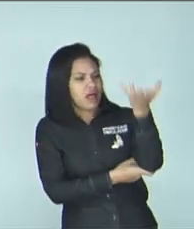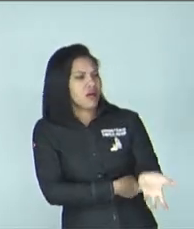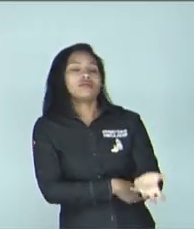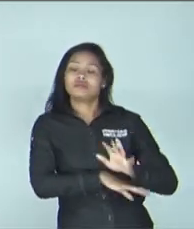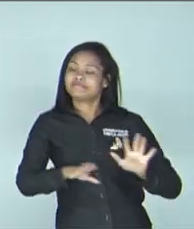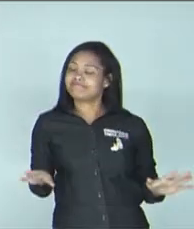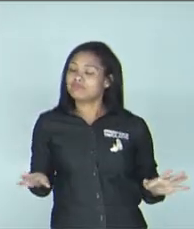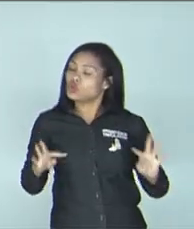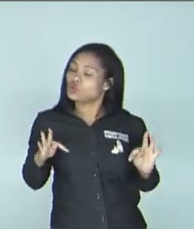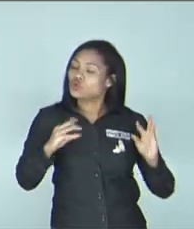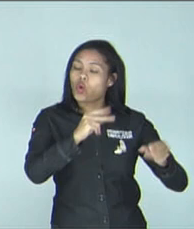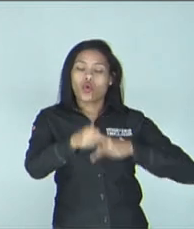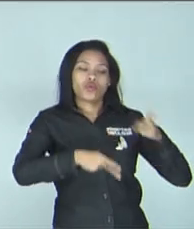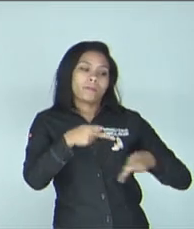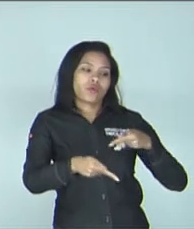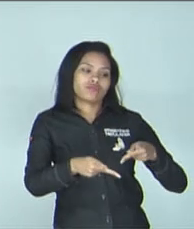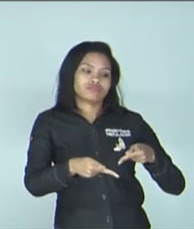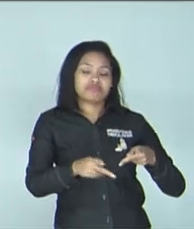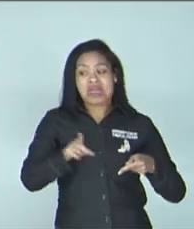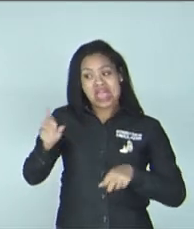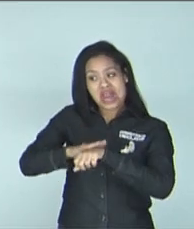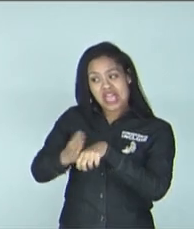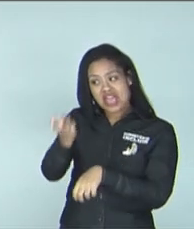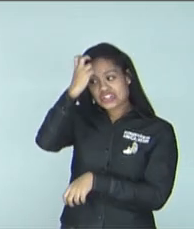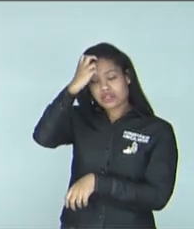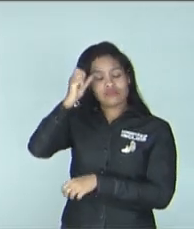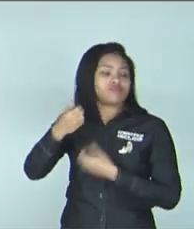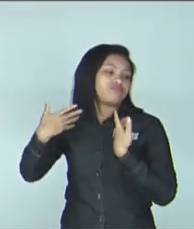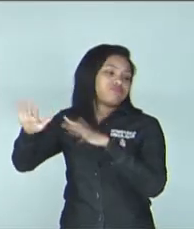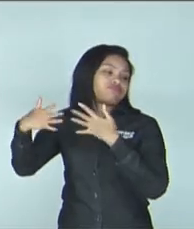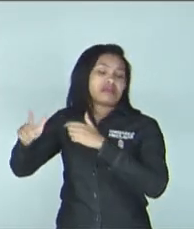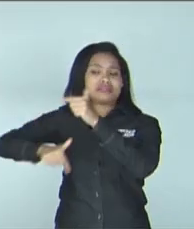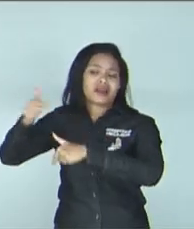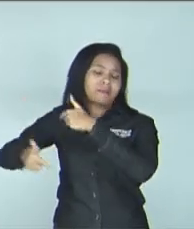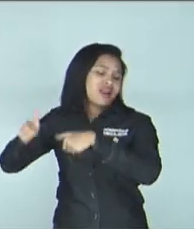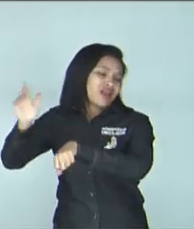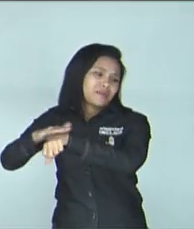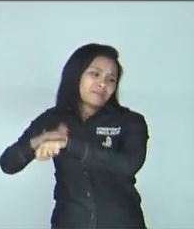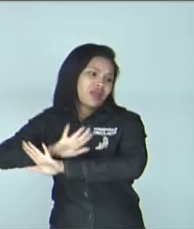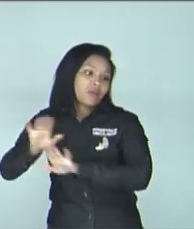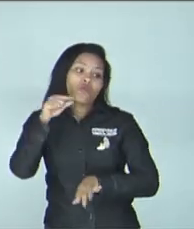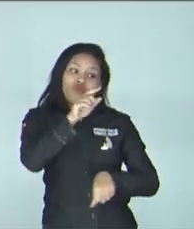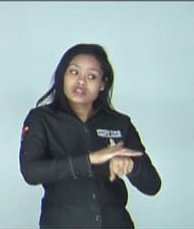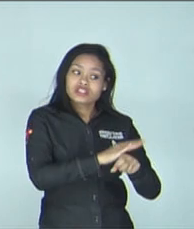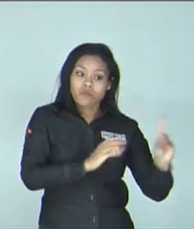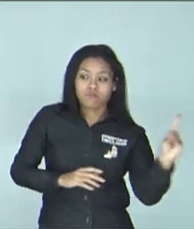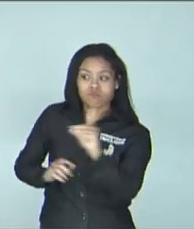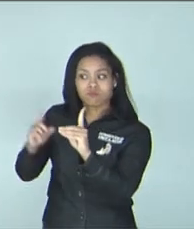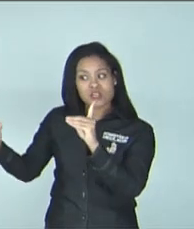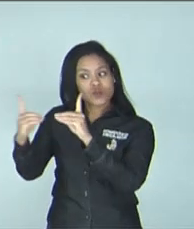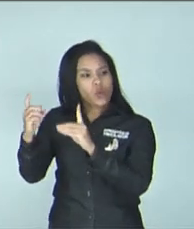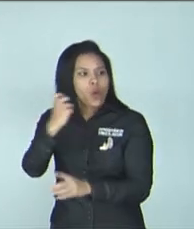do egito vai embora e eles têm que se virar e aprender a trabalhar e você vai lá e fala e vou me embora